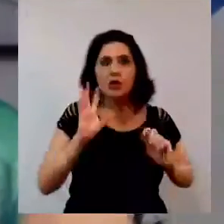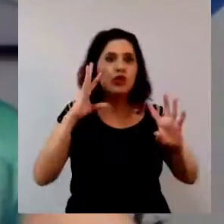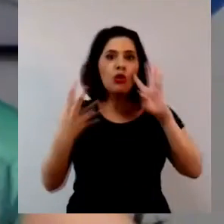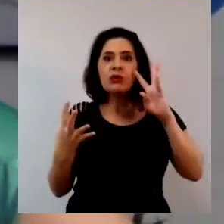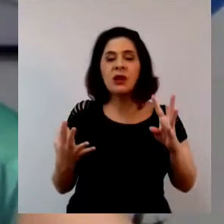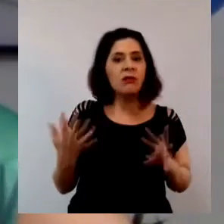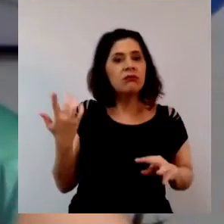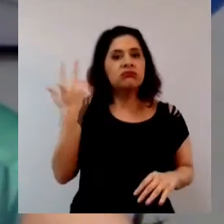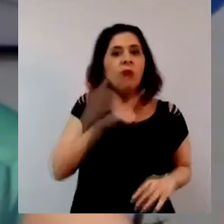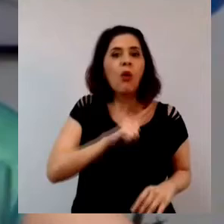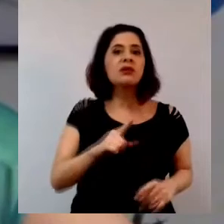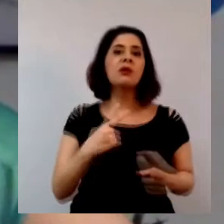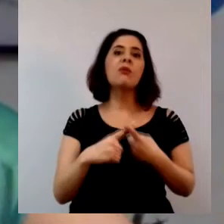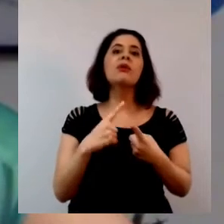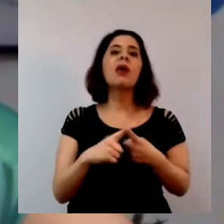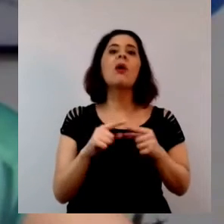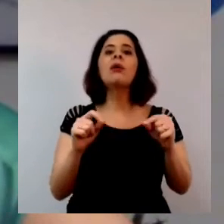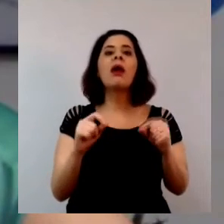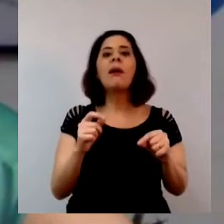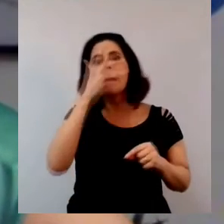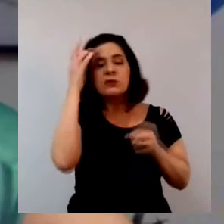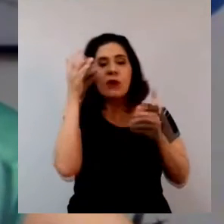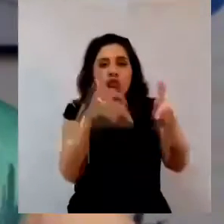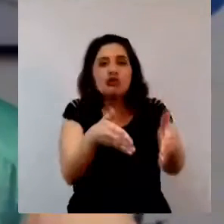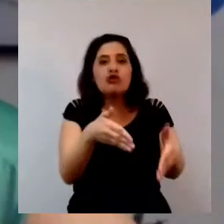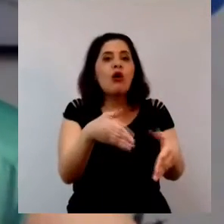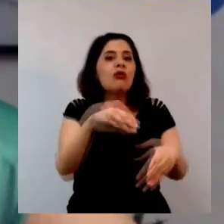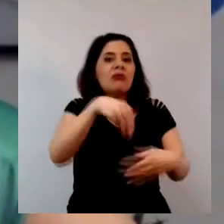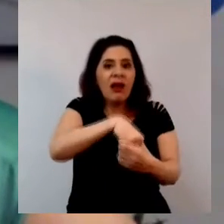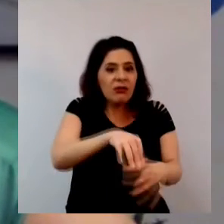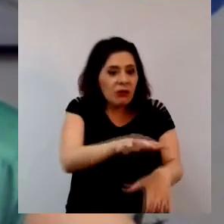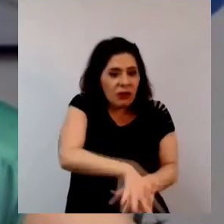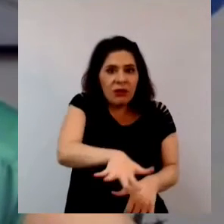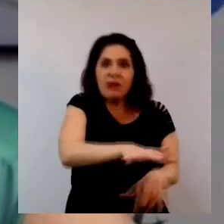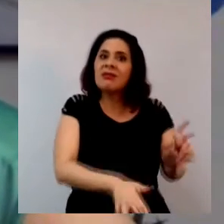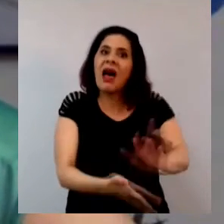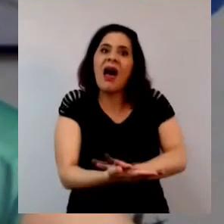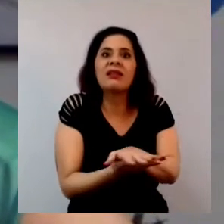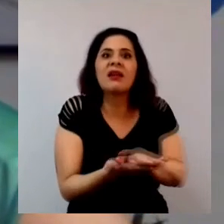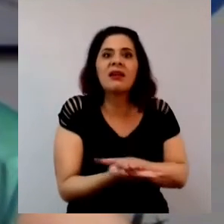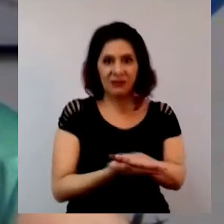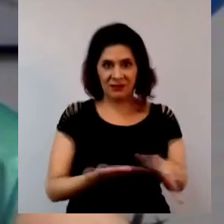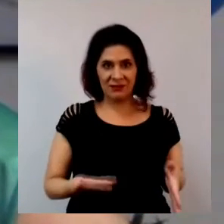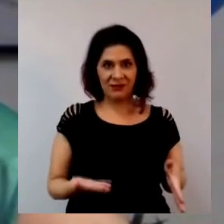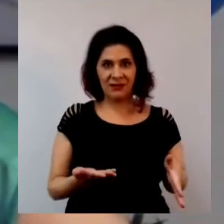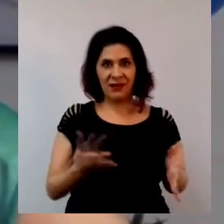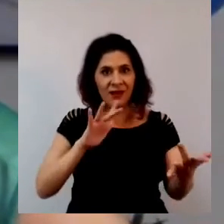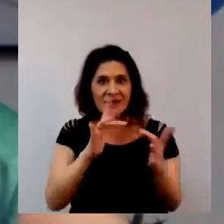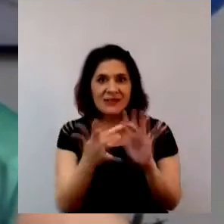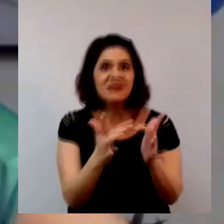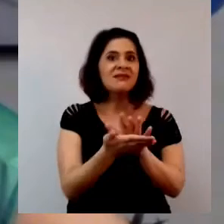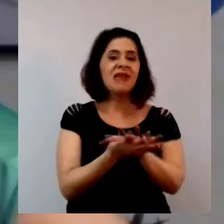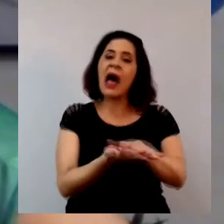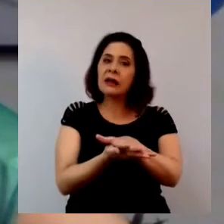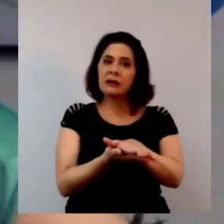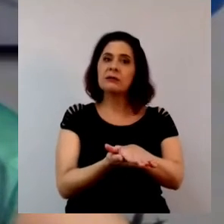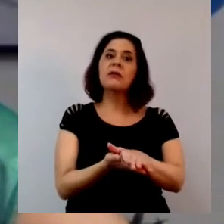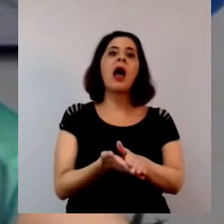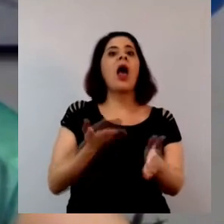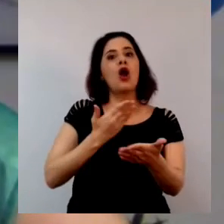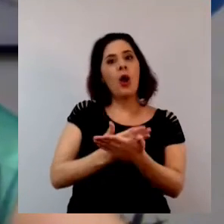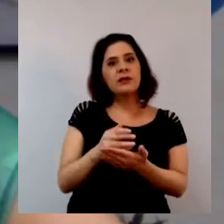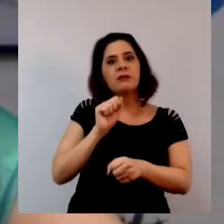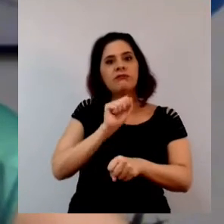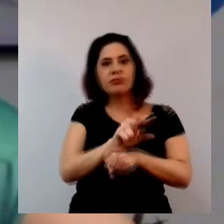jogo. Então, a partir do momento que a gente começa a ter a entrada dessas pessoas em diferentes jogos, aí,